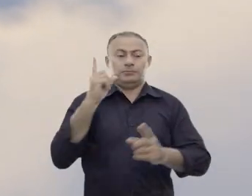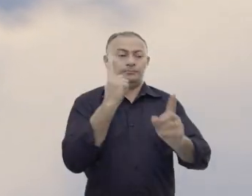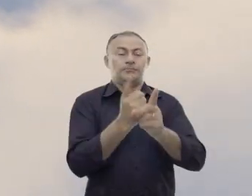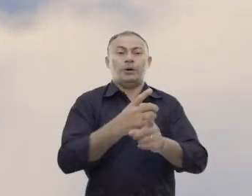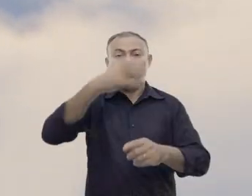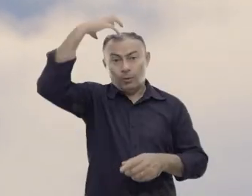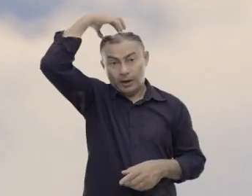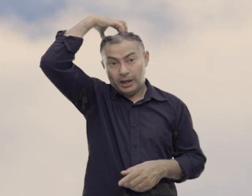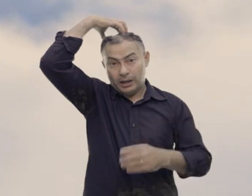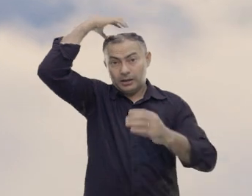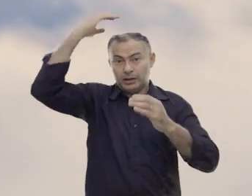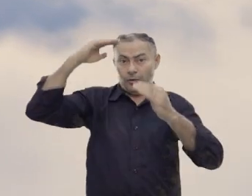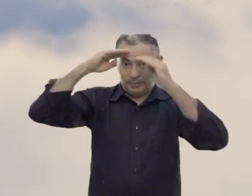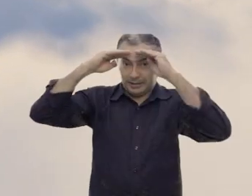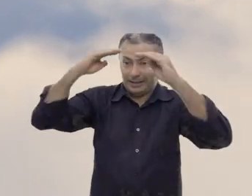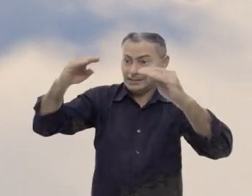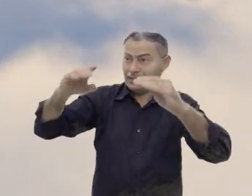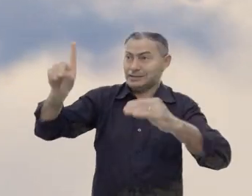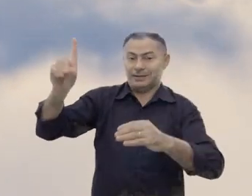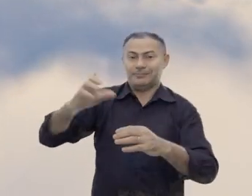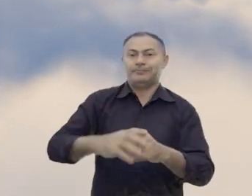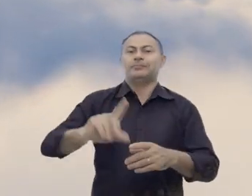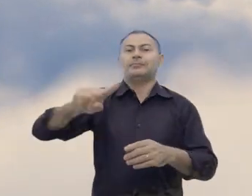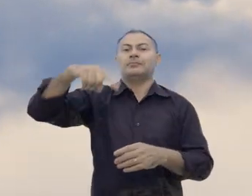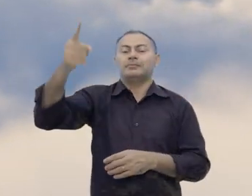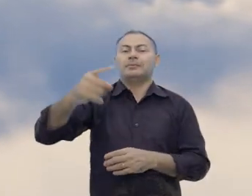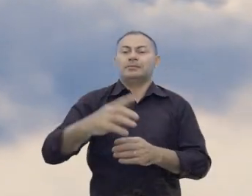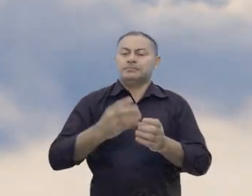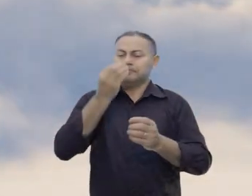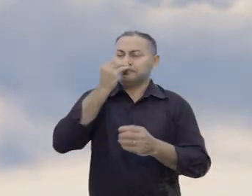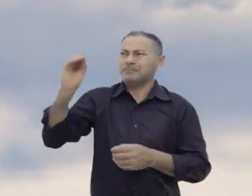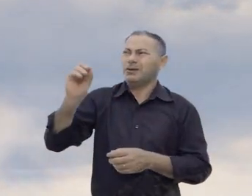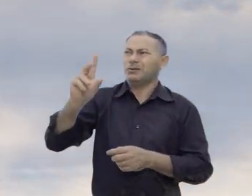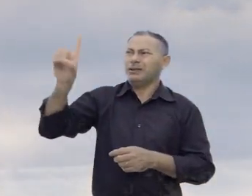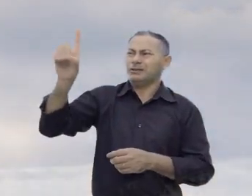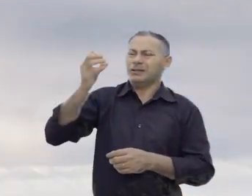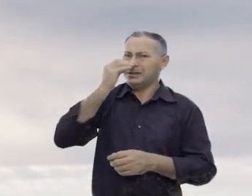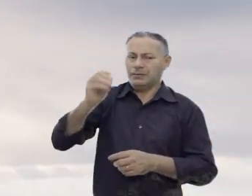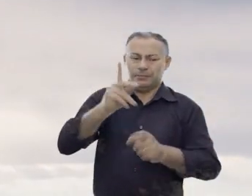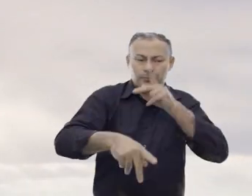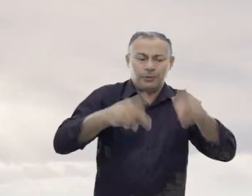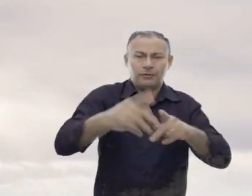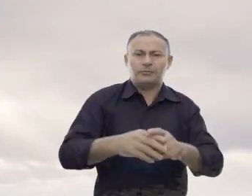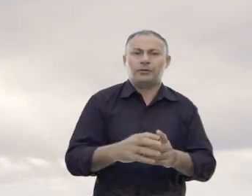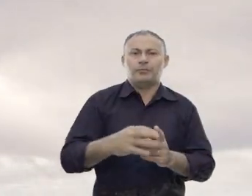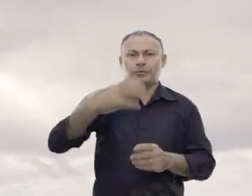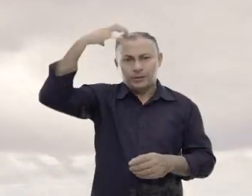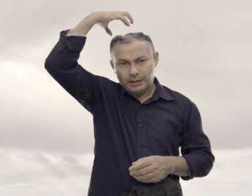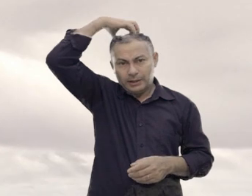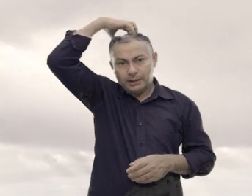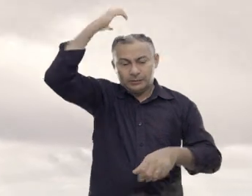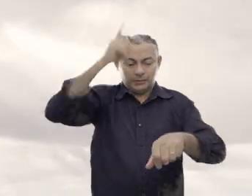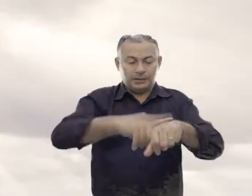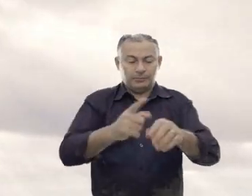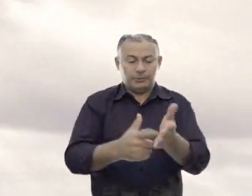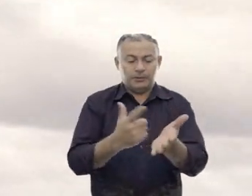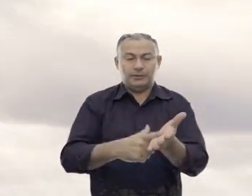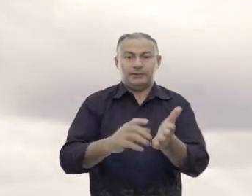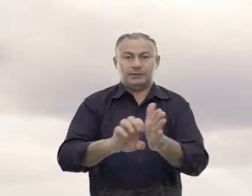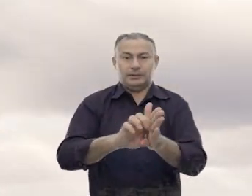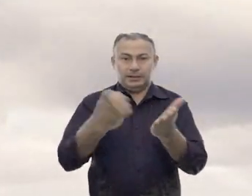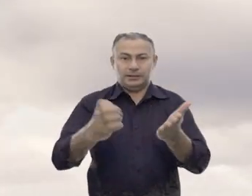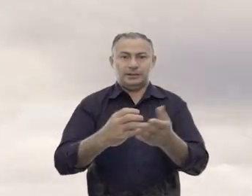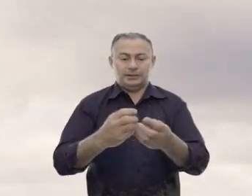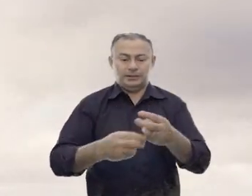Mas Deus não encontrou um rei que o obedecesse. Depois de ter sido rejeitado pelo povo como rei, na época em que os livros